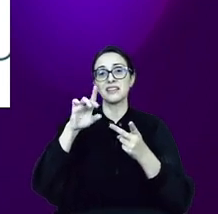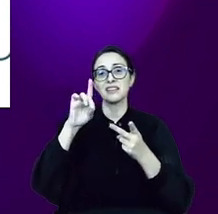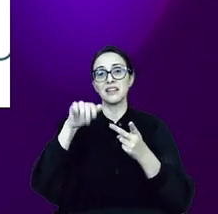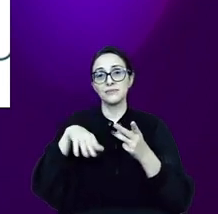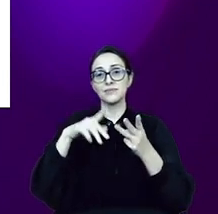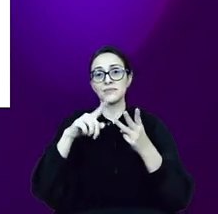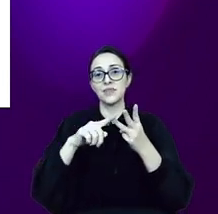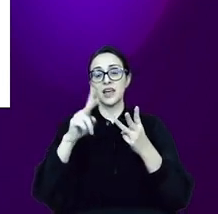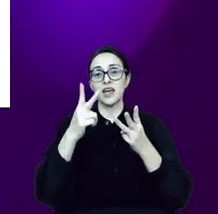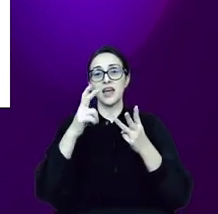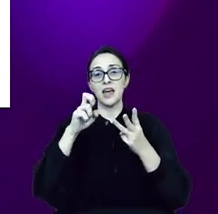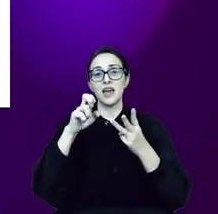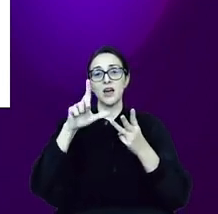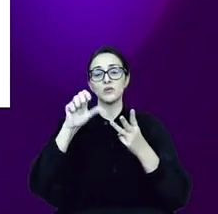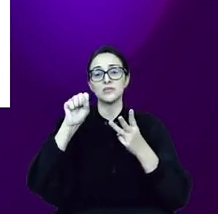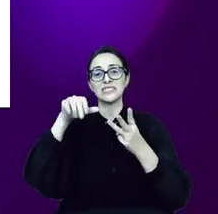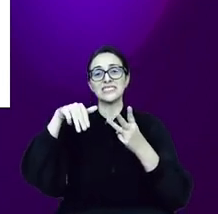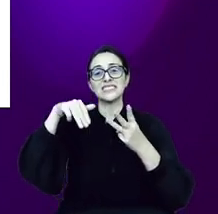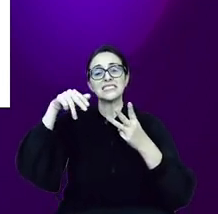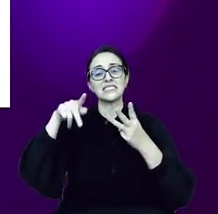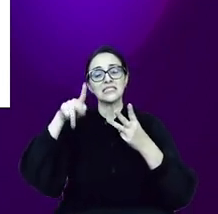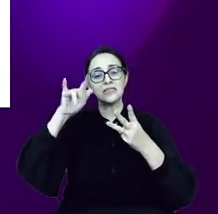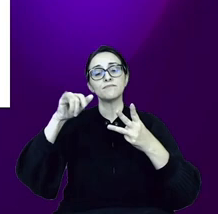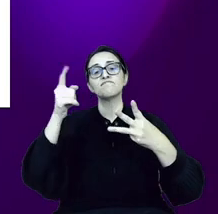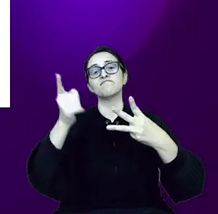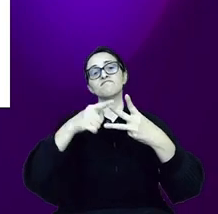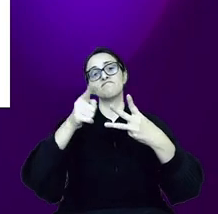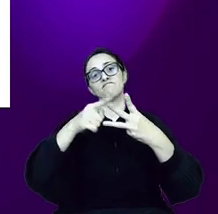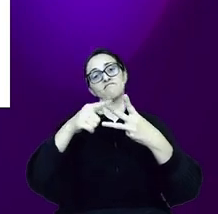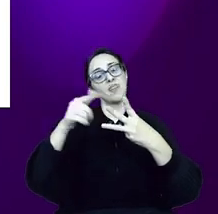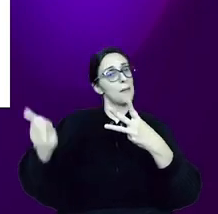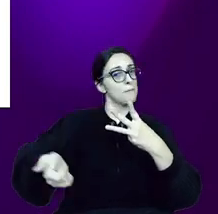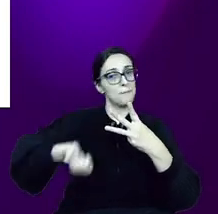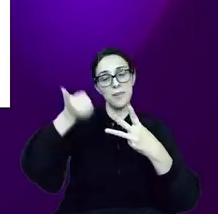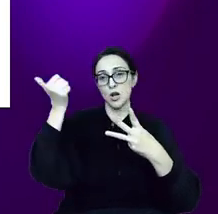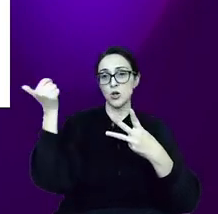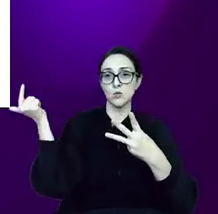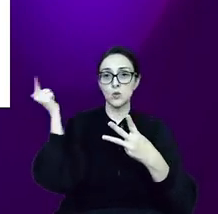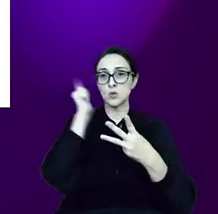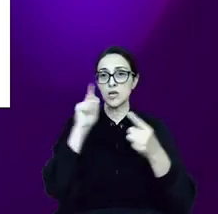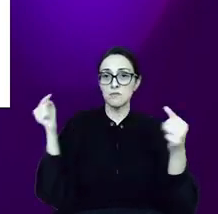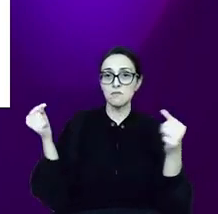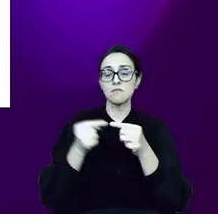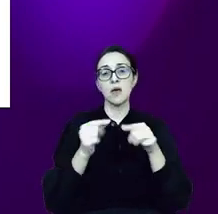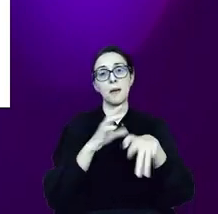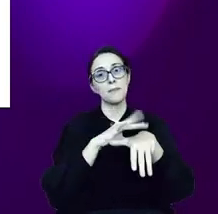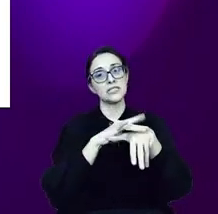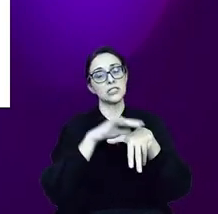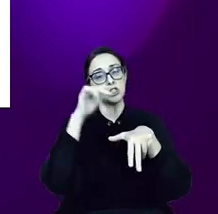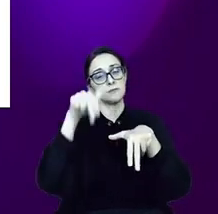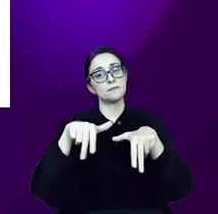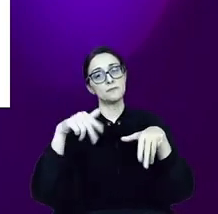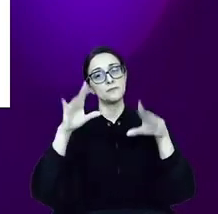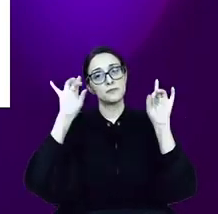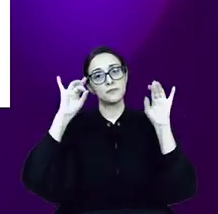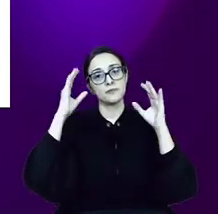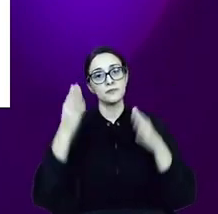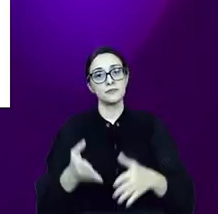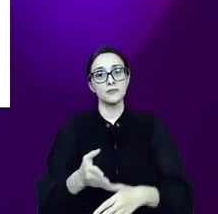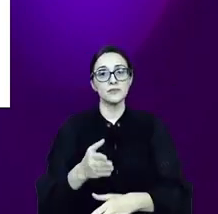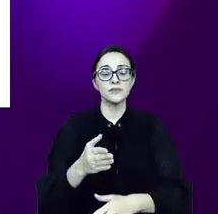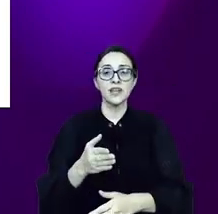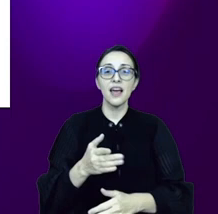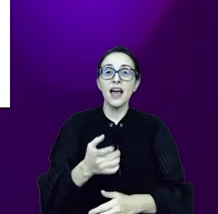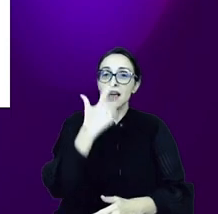teria talvez uma melhor predição para o nosso paciente especificamente. O uso de machine learning é